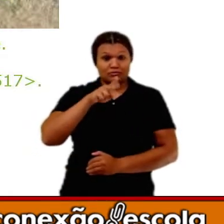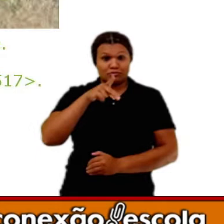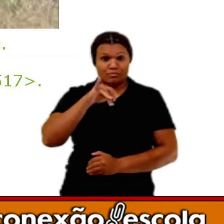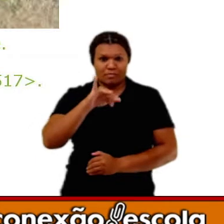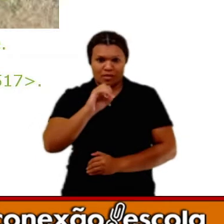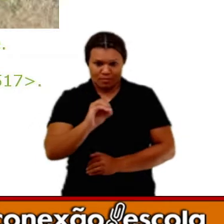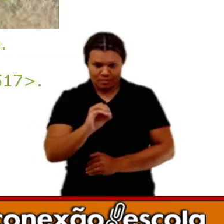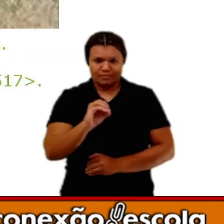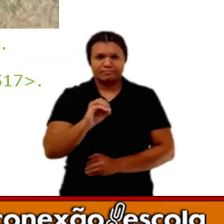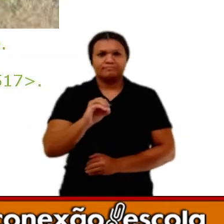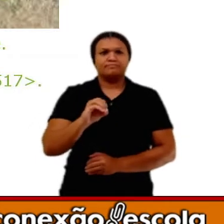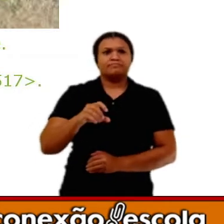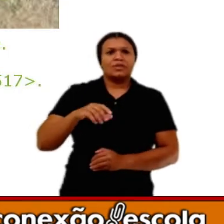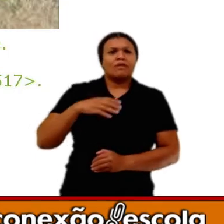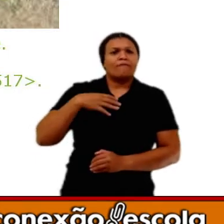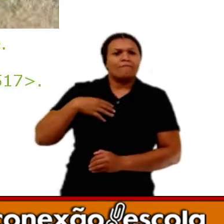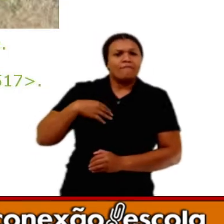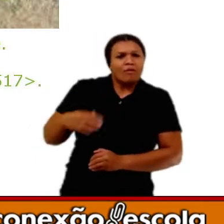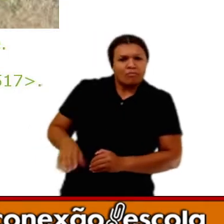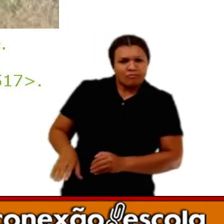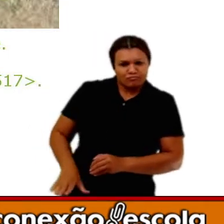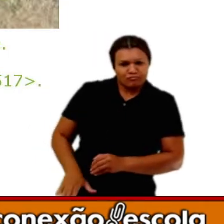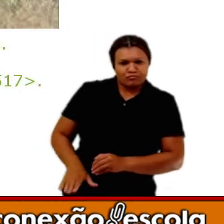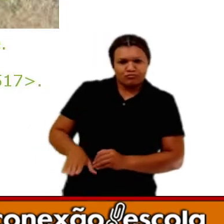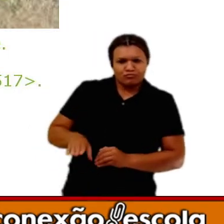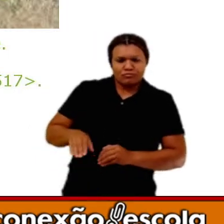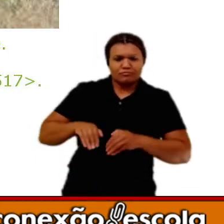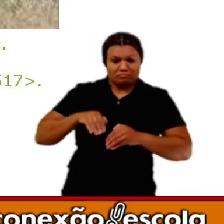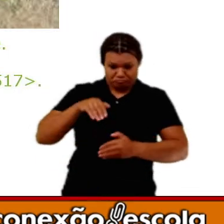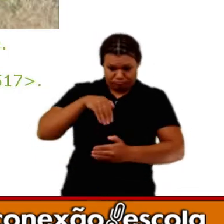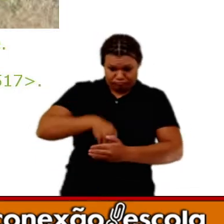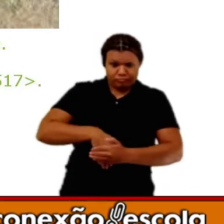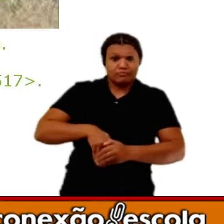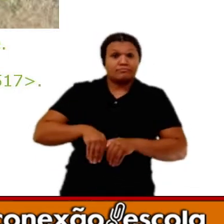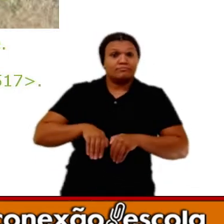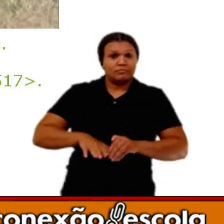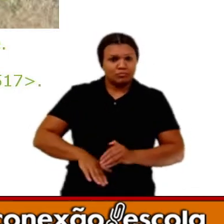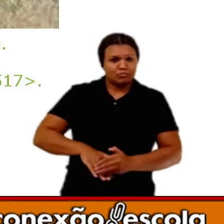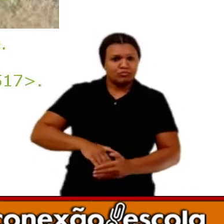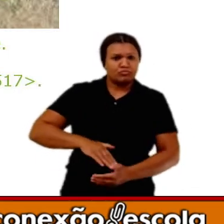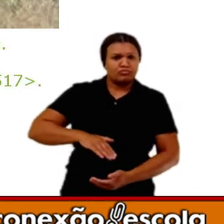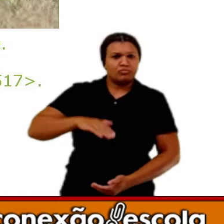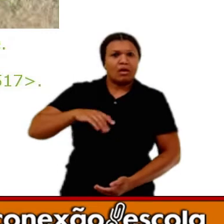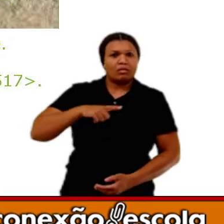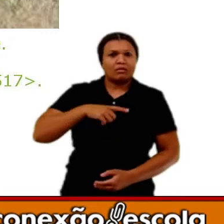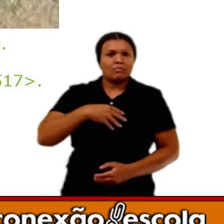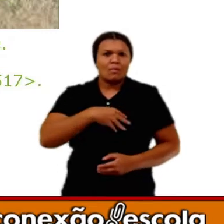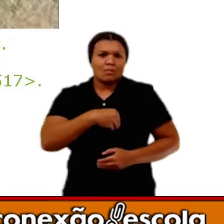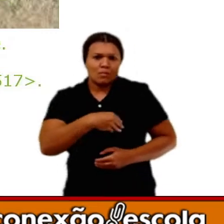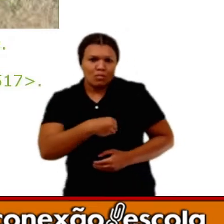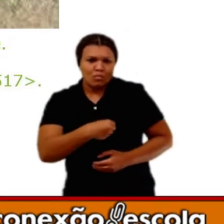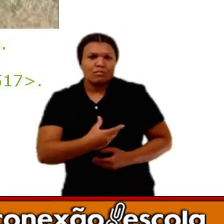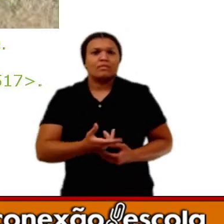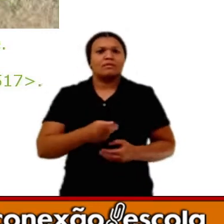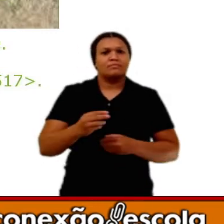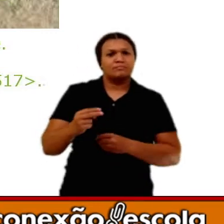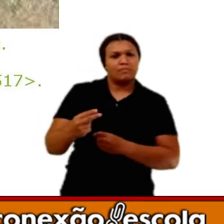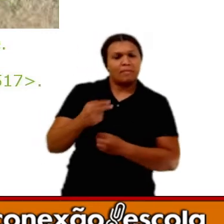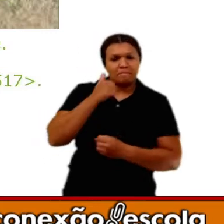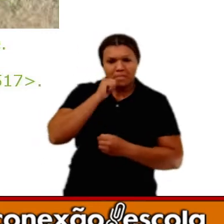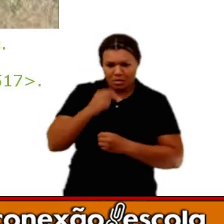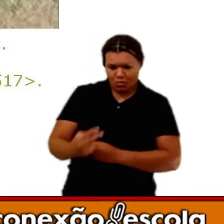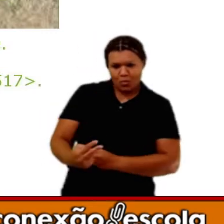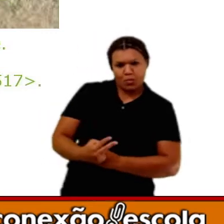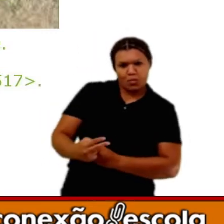vai até esse marsúpio e passa parte do desenvolvimento dele ali dentro. Lá dentro ele mama, lá dentro ele é protegido,